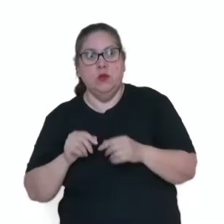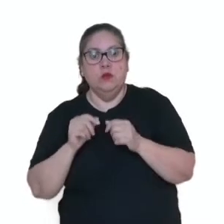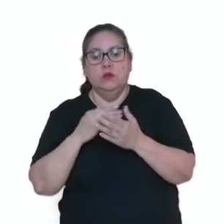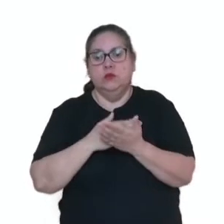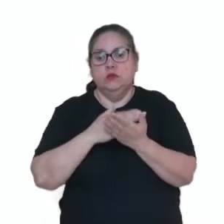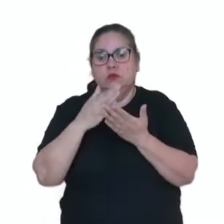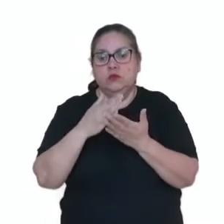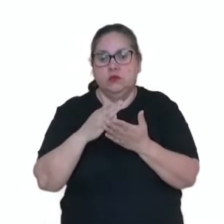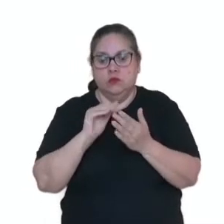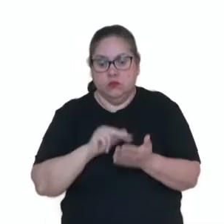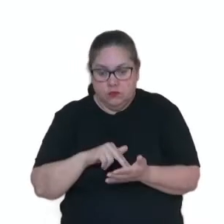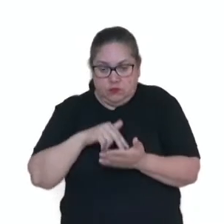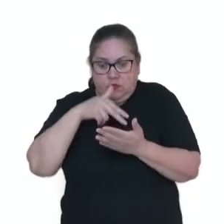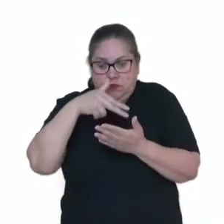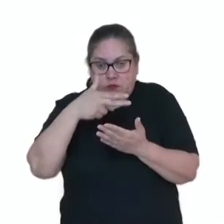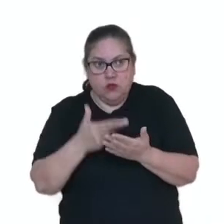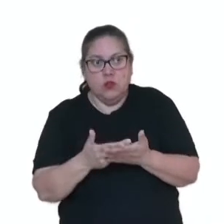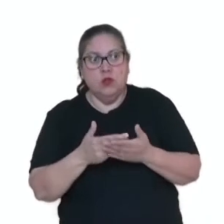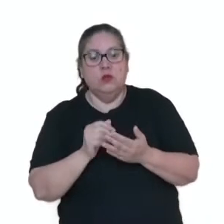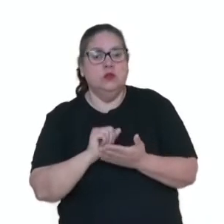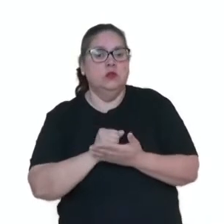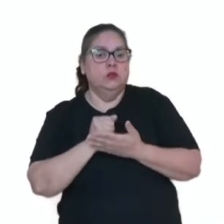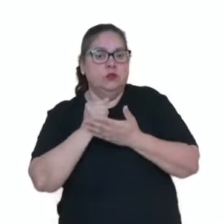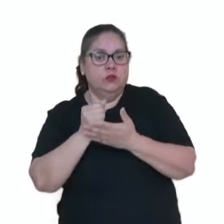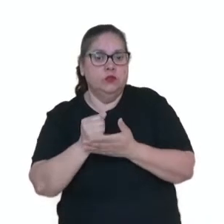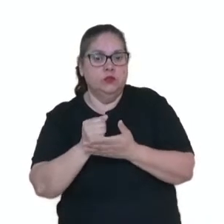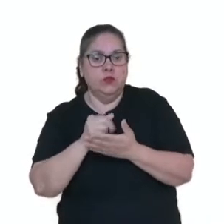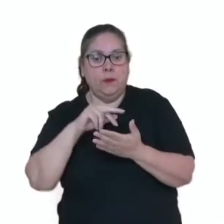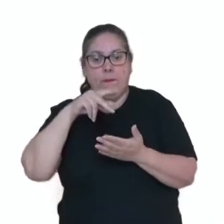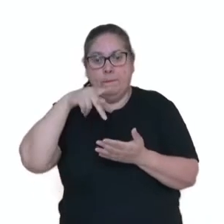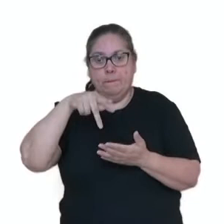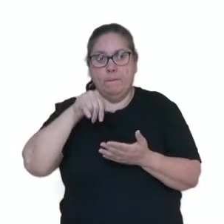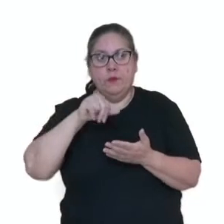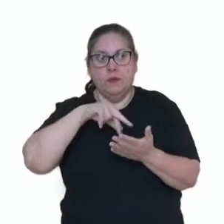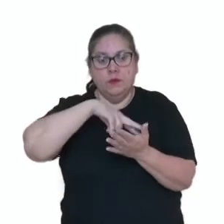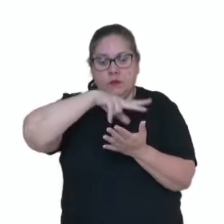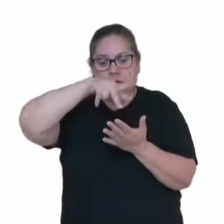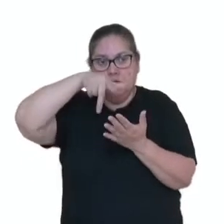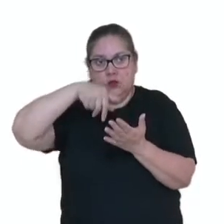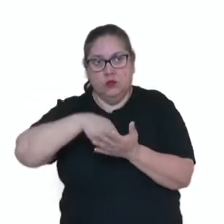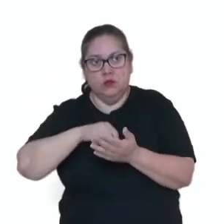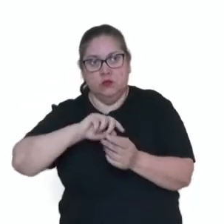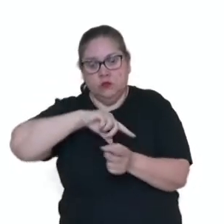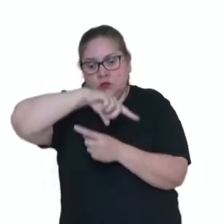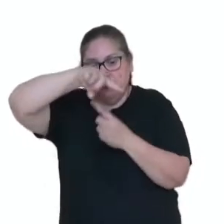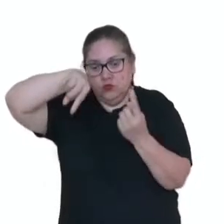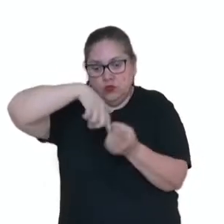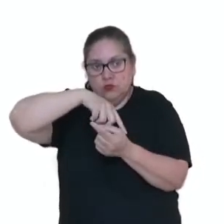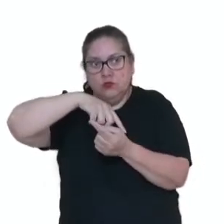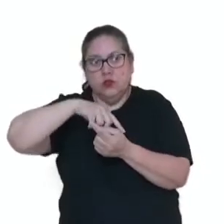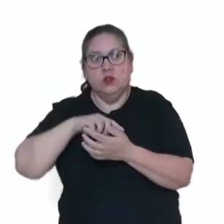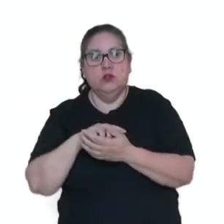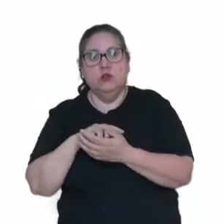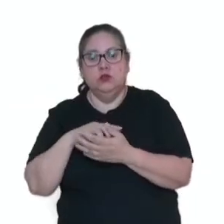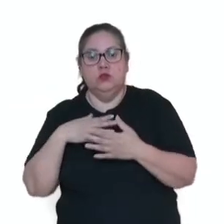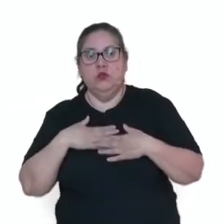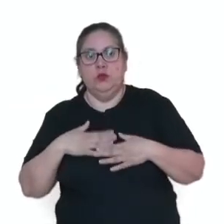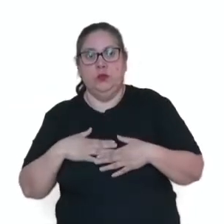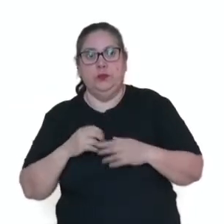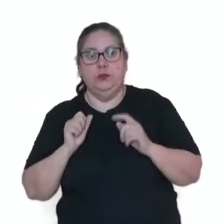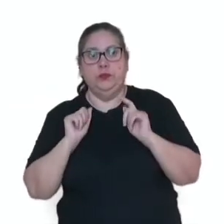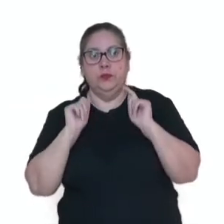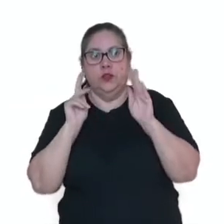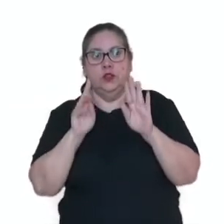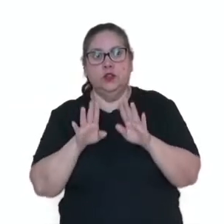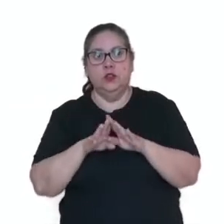partem de uma impulsão. Podem ser acompanhados de piruetas, rotações realizadas sobre o eixo longitudinal do corpo,